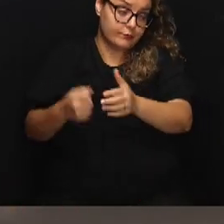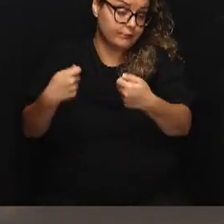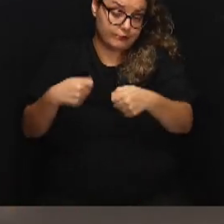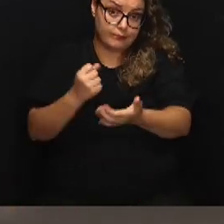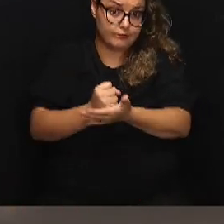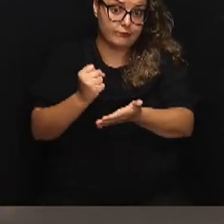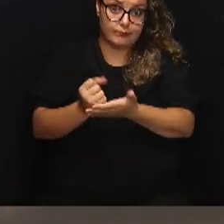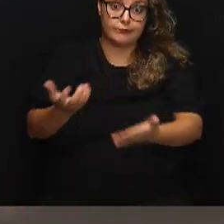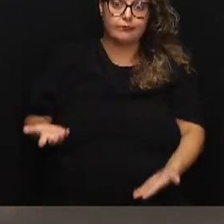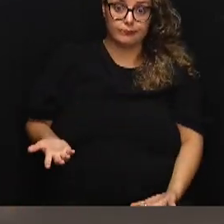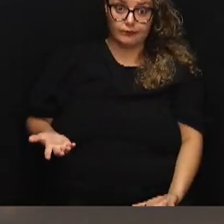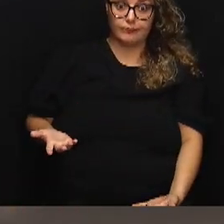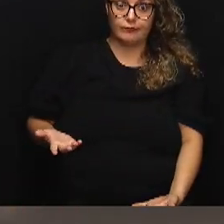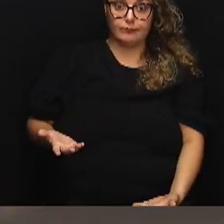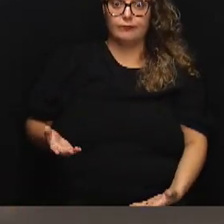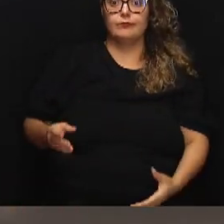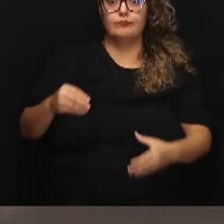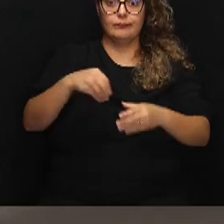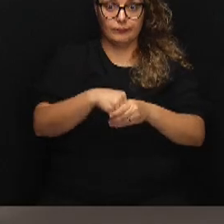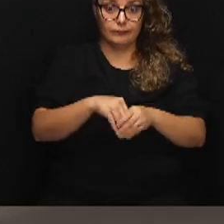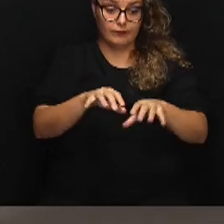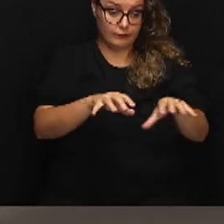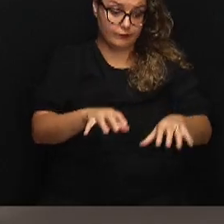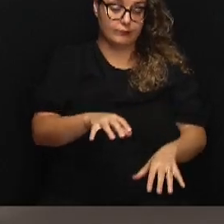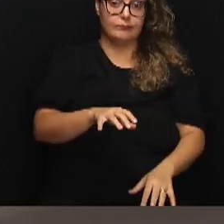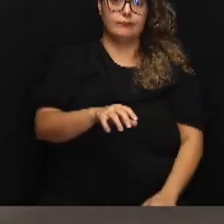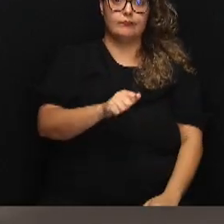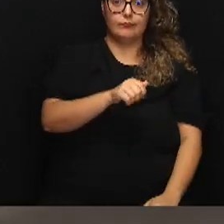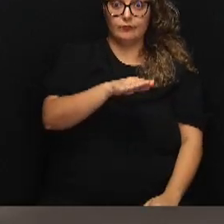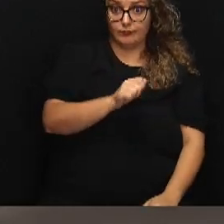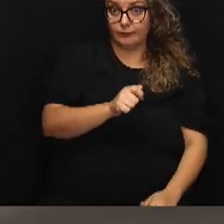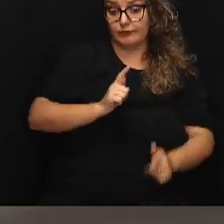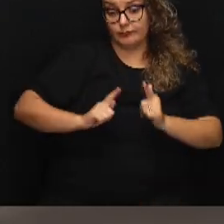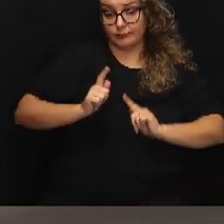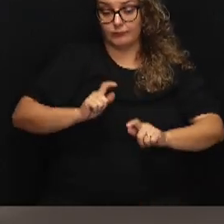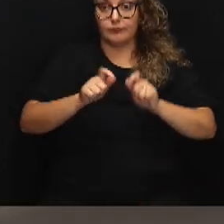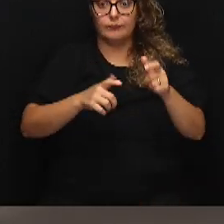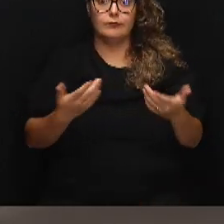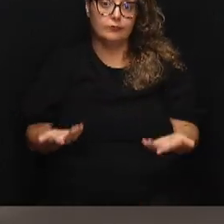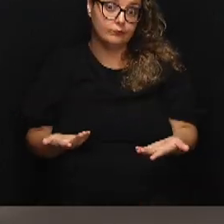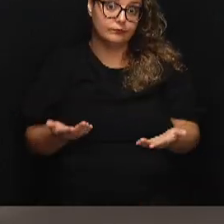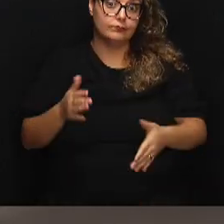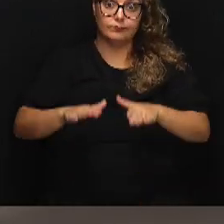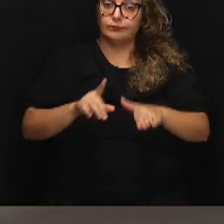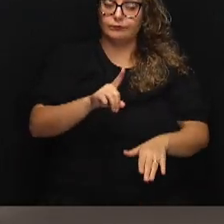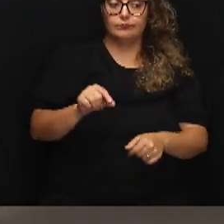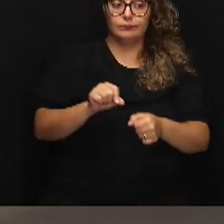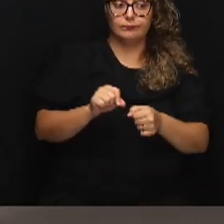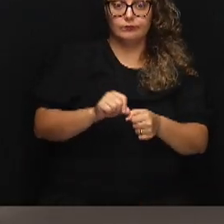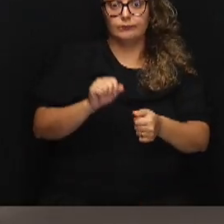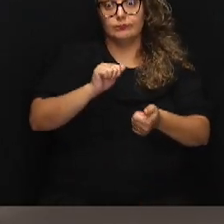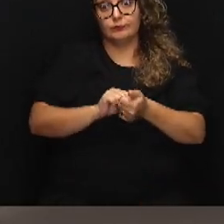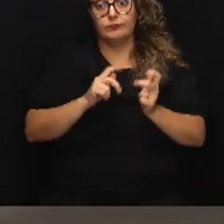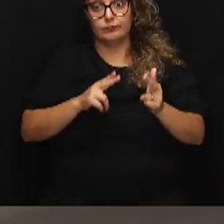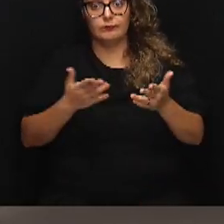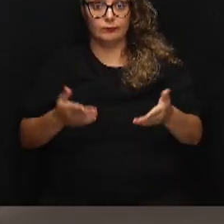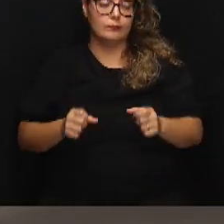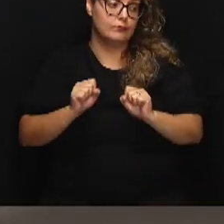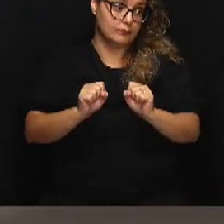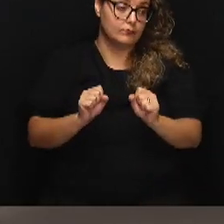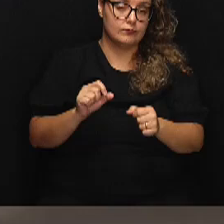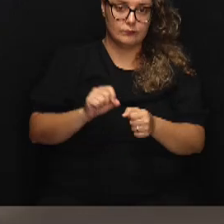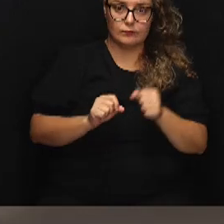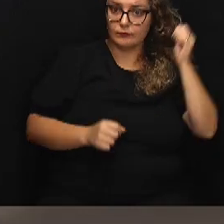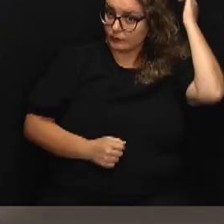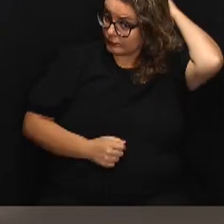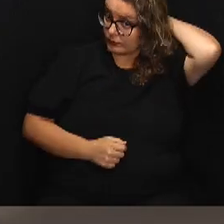para contratar, está na abinha de gestão de pessoas, né? Mas às vezes não é feito com tanta qualidade como poderia ser. Então a gente sempre